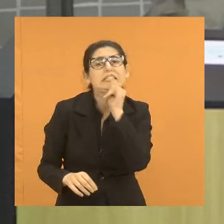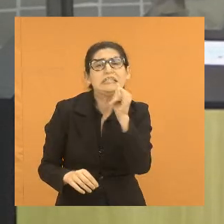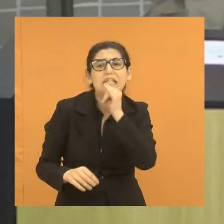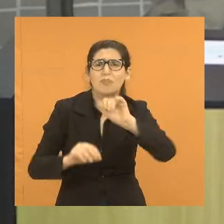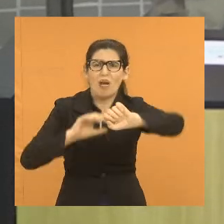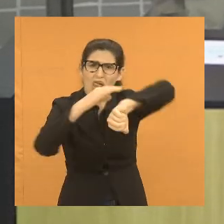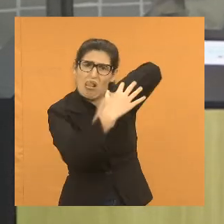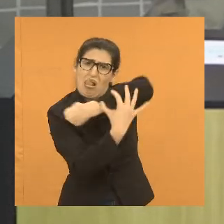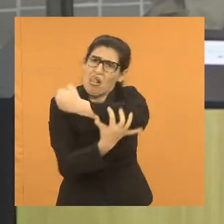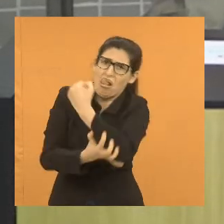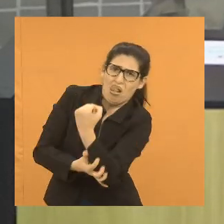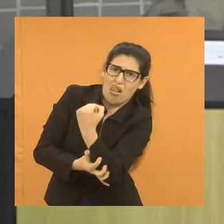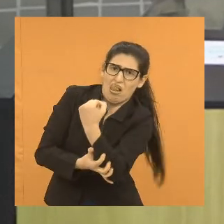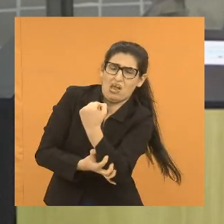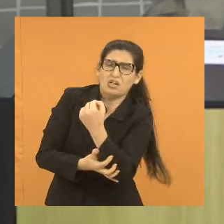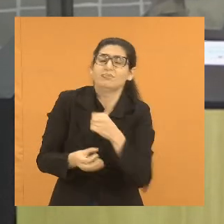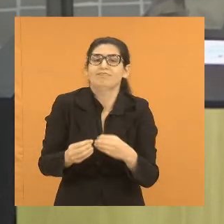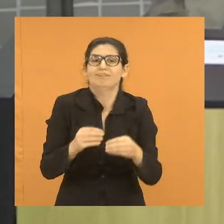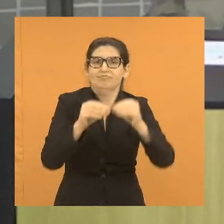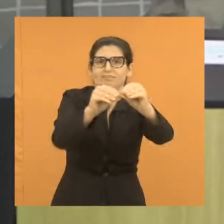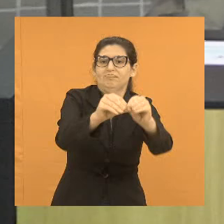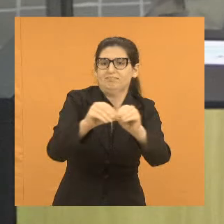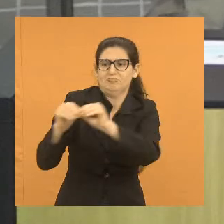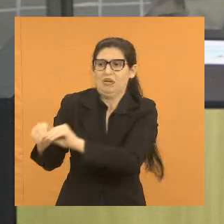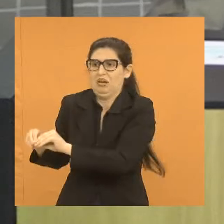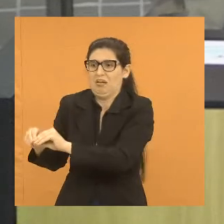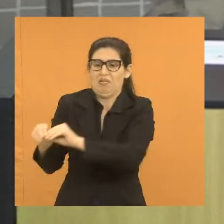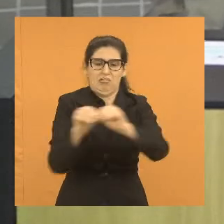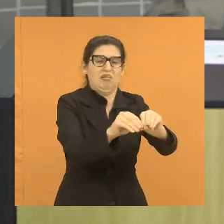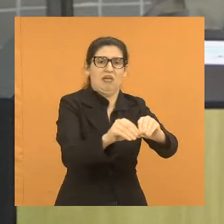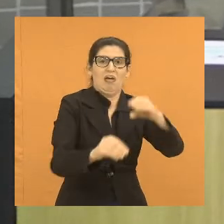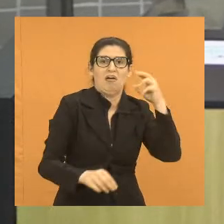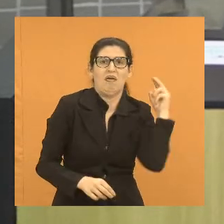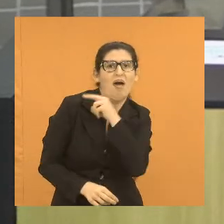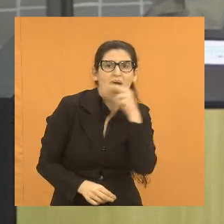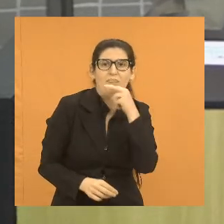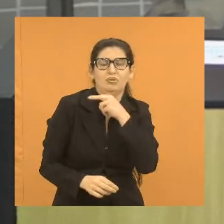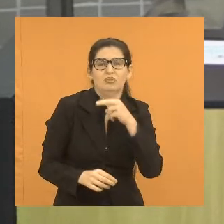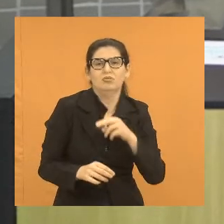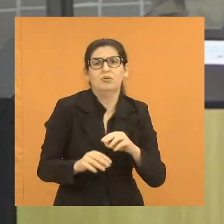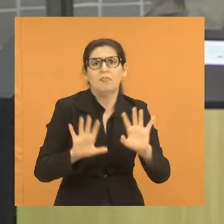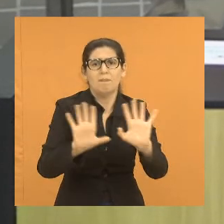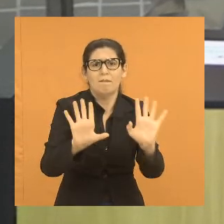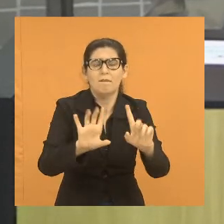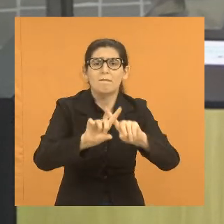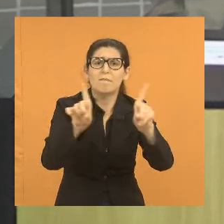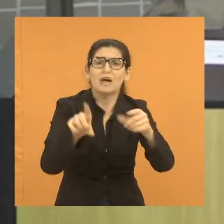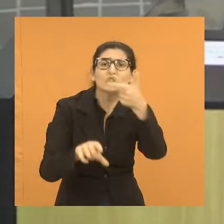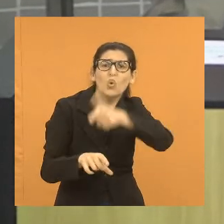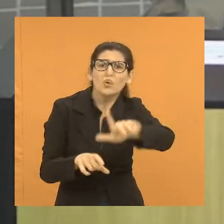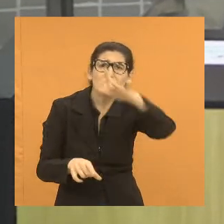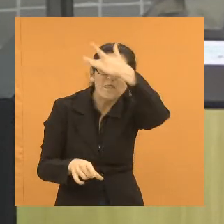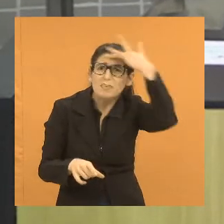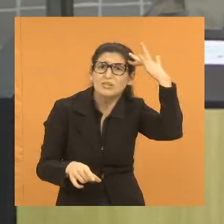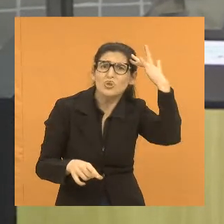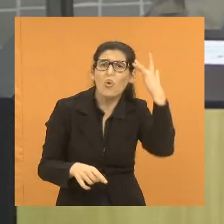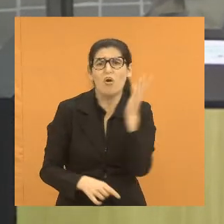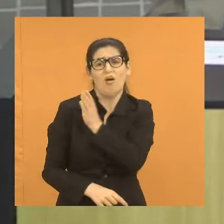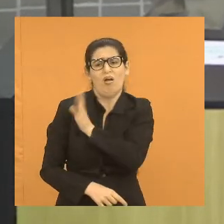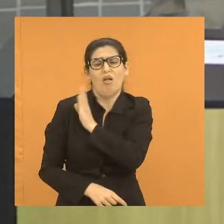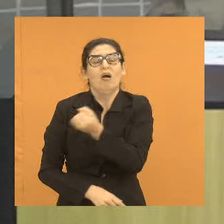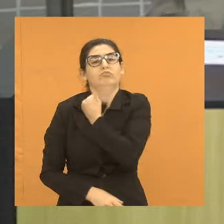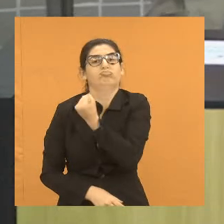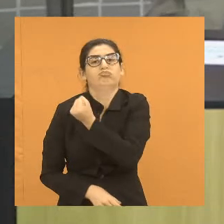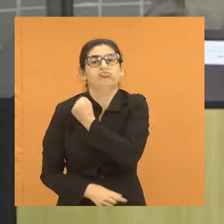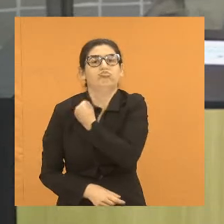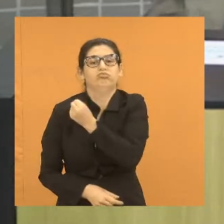eu simplesmente estar transferindo ela com tanta urgência quanto se às vezes eu preciso transferir um paciente grave infartado.